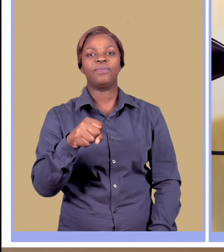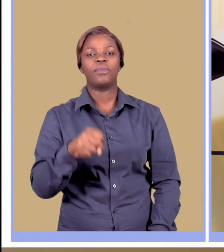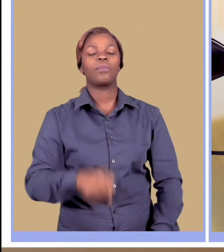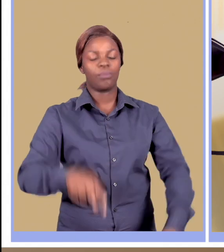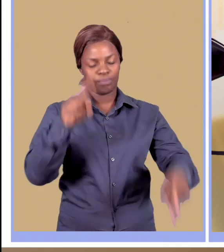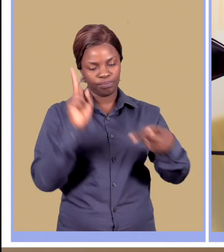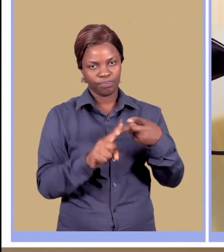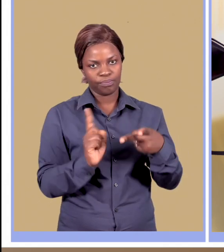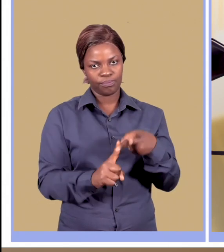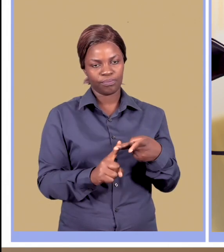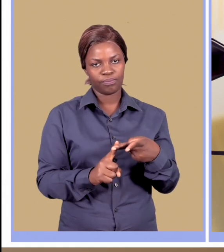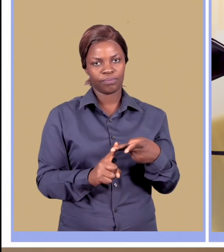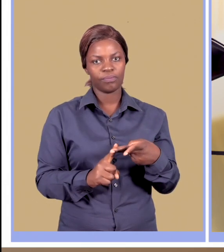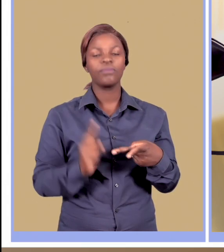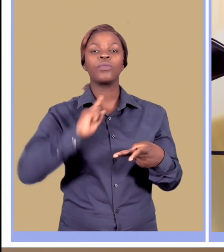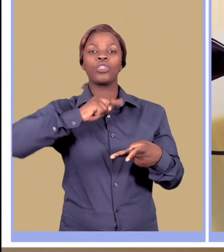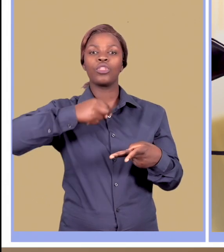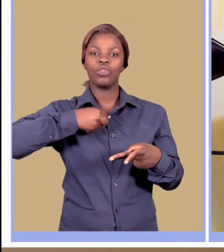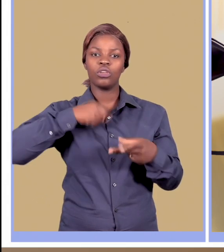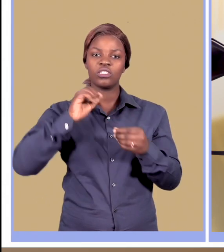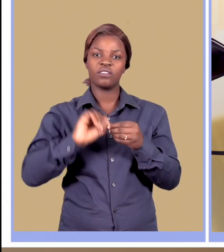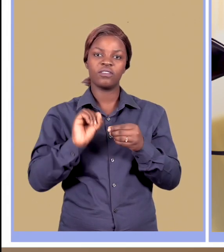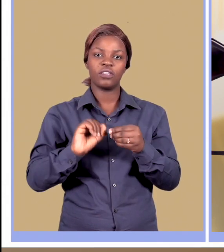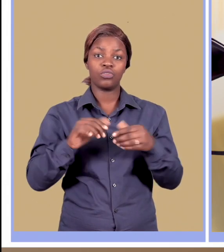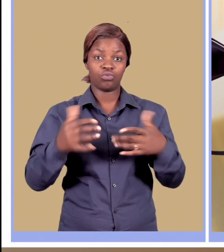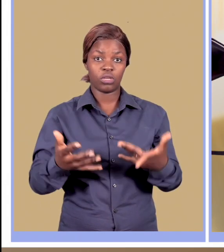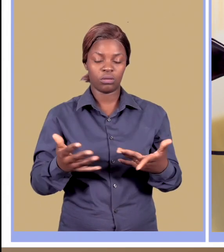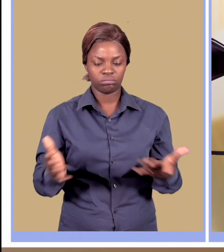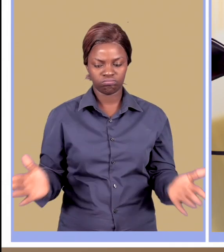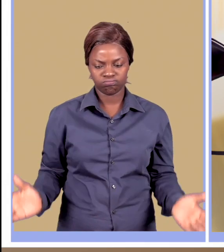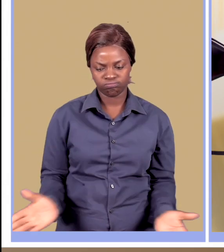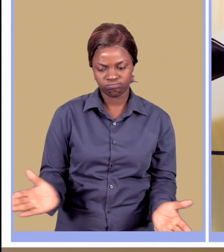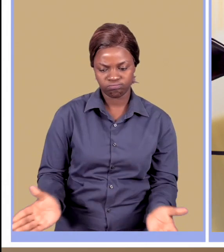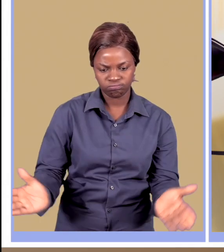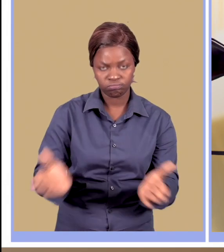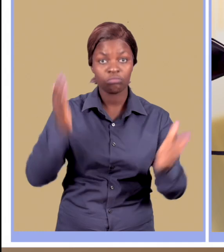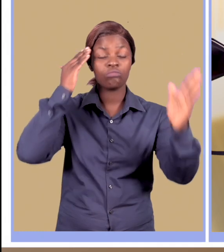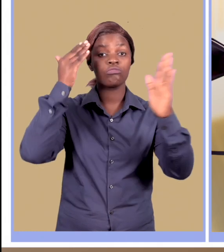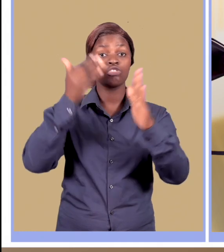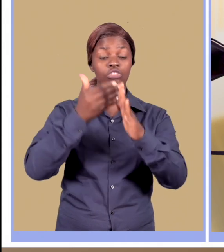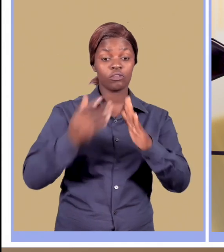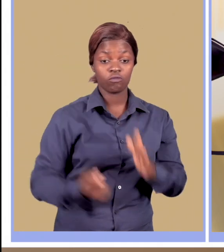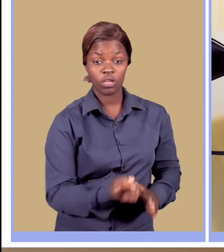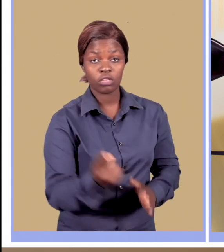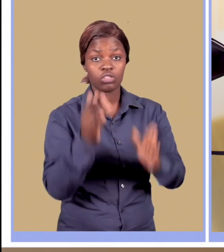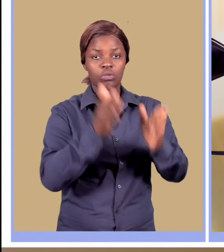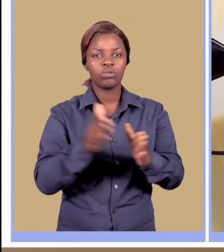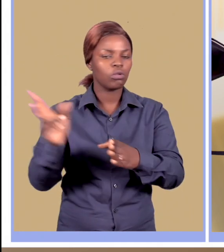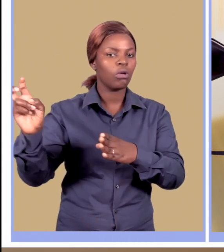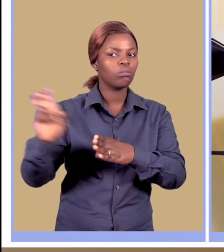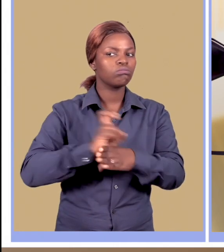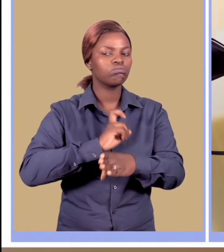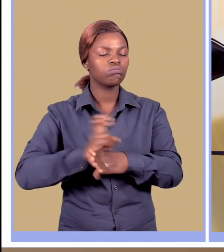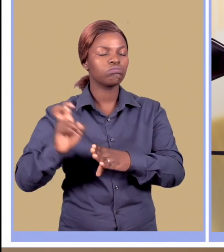como prioridade. Segundo, fazemos sensibilização para que essas pessoas estejam